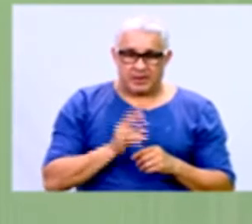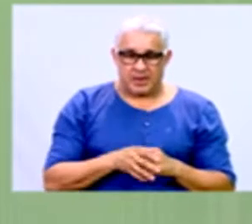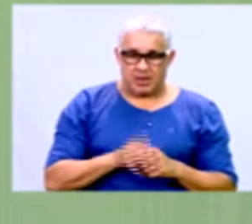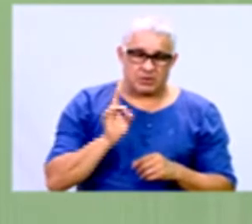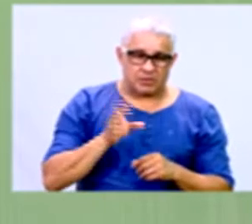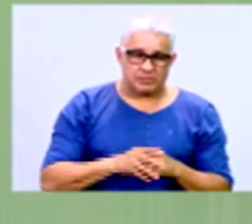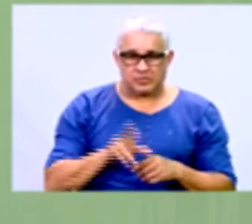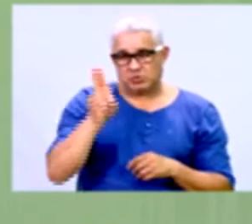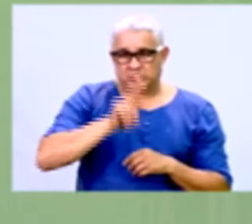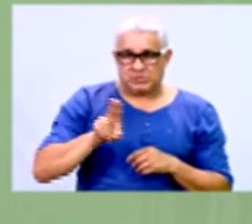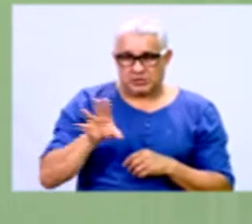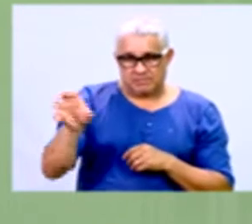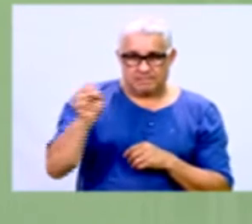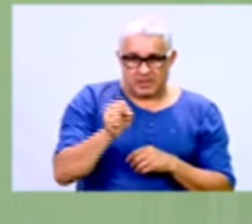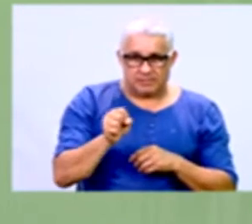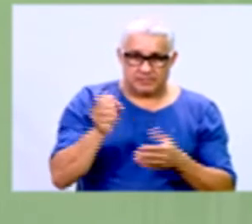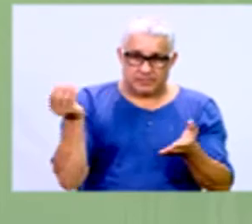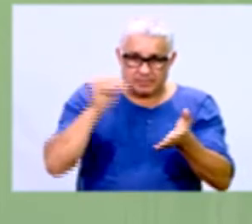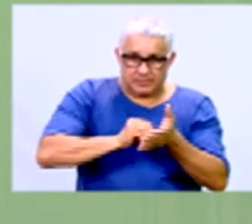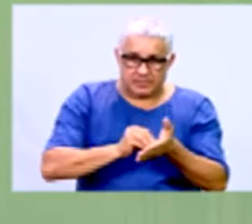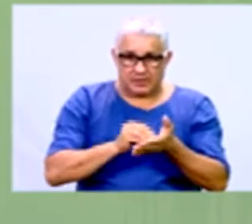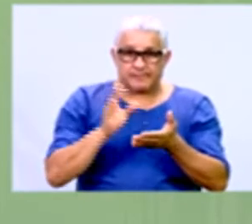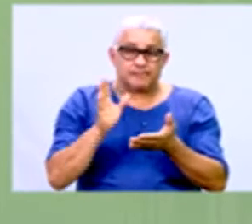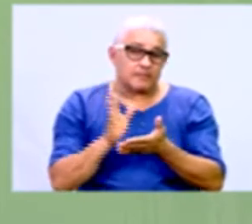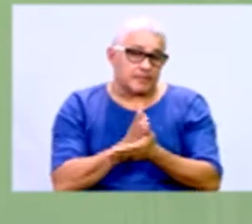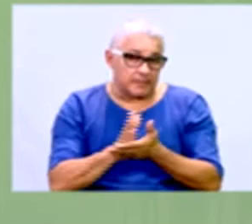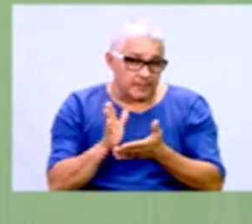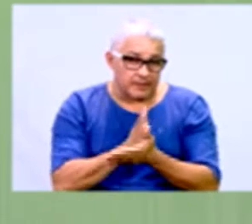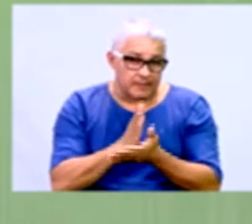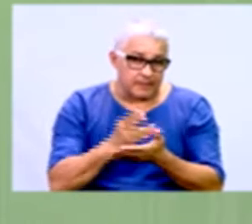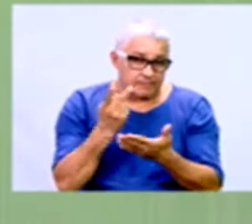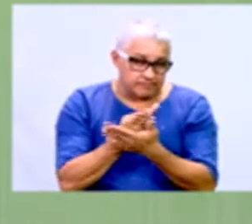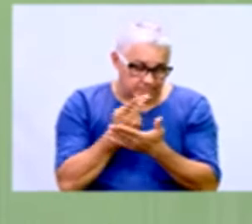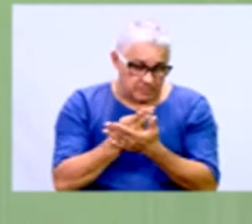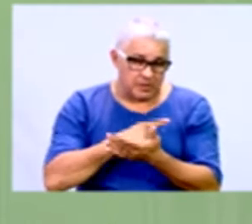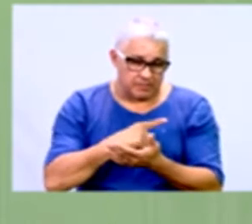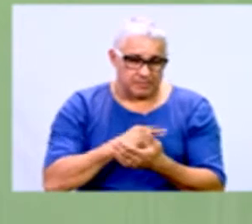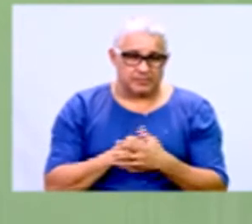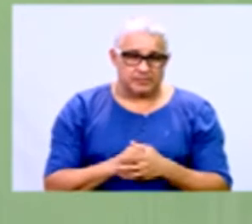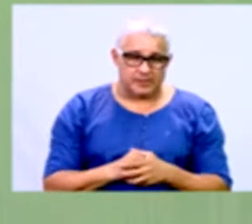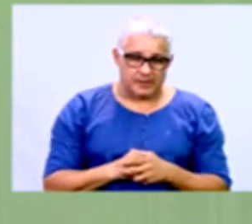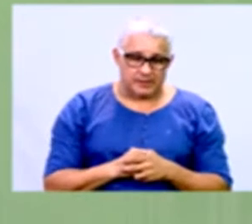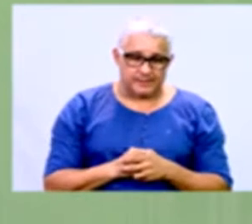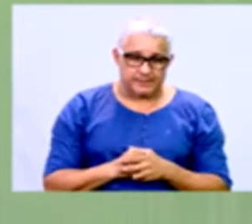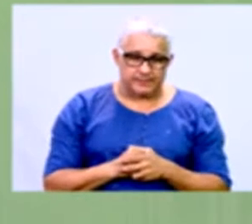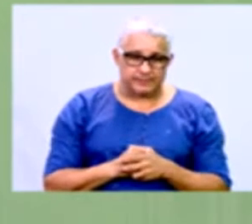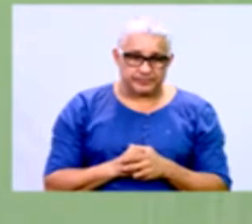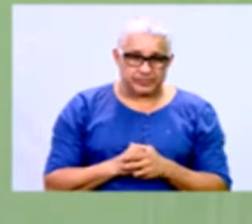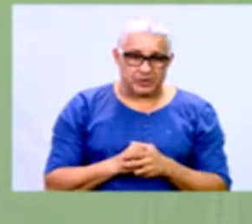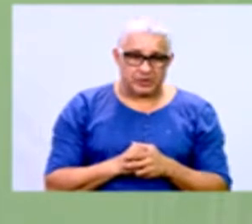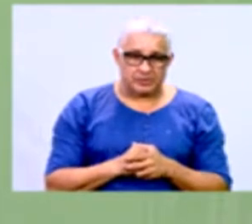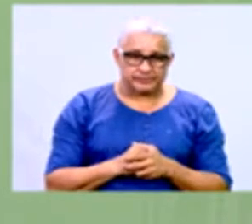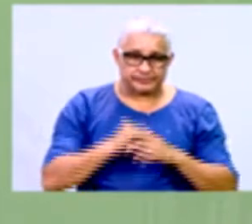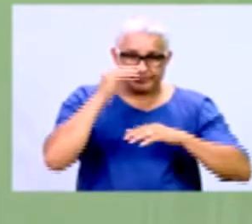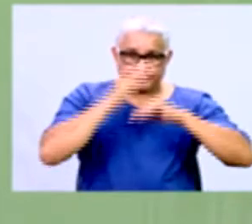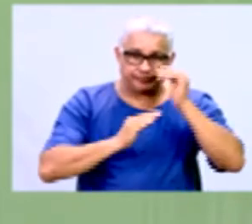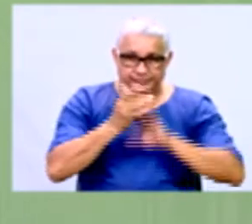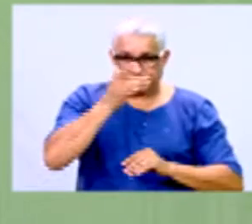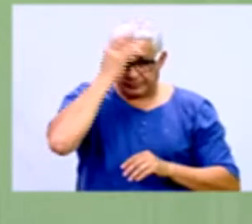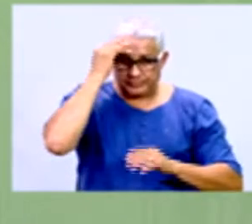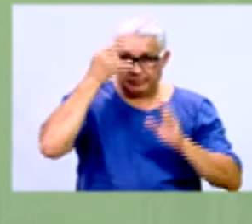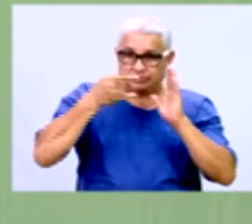pegando aqui o usuário pelo usuário, nós falamos de alguns erros que o que o programador ele acaba cometendo,